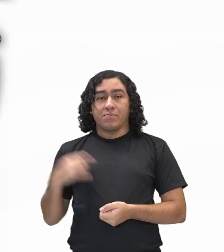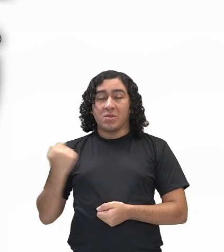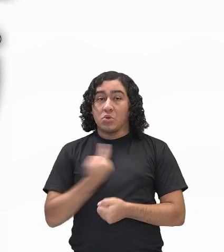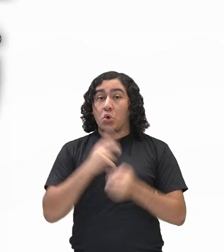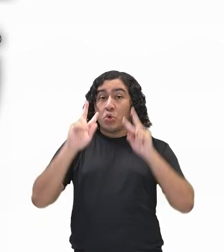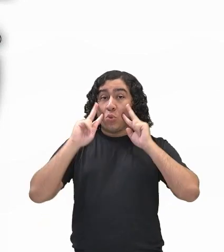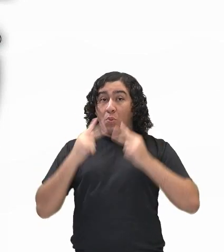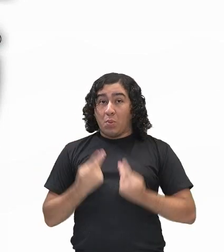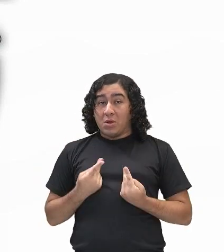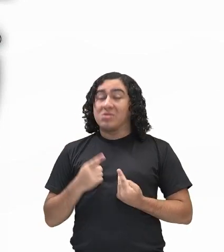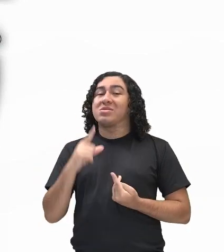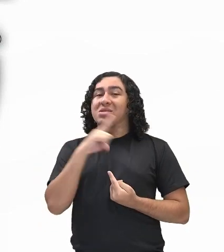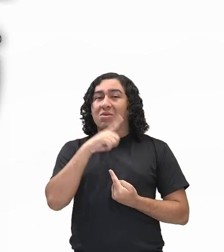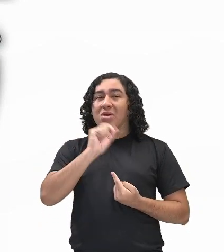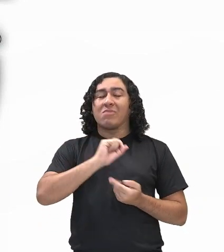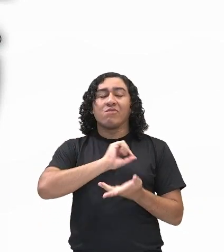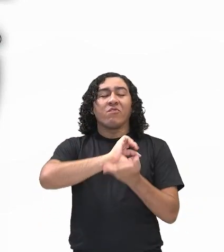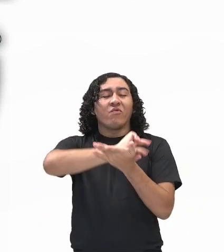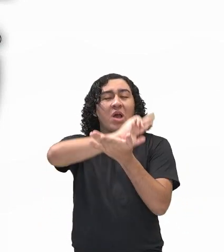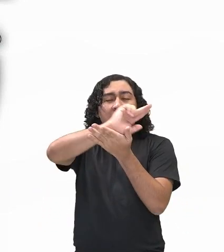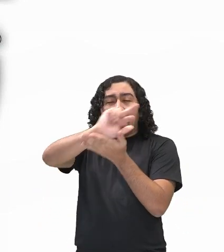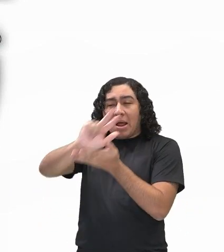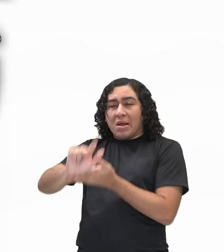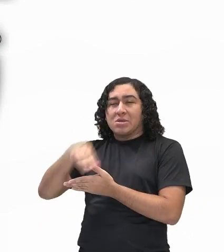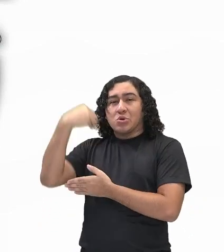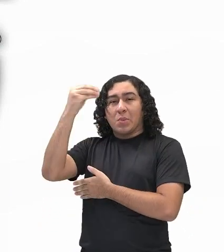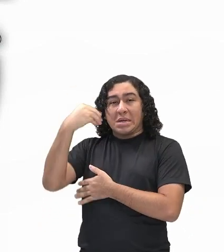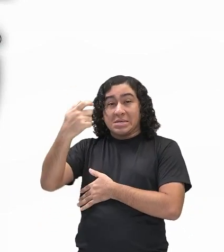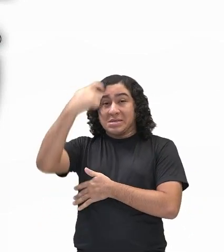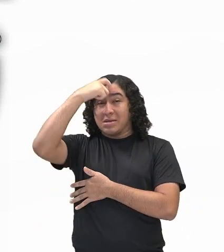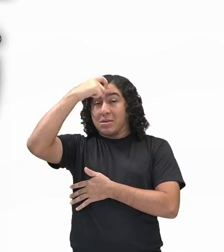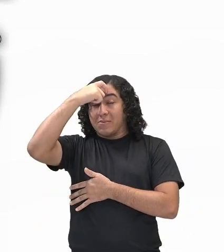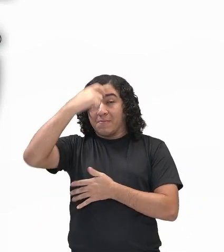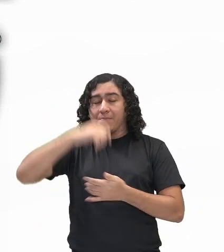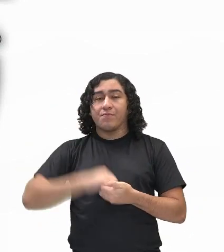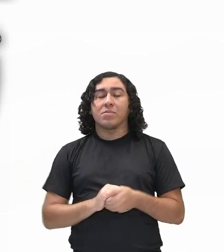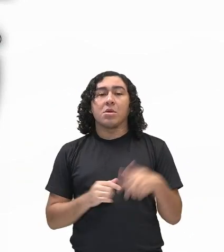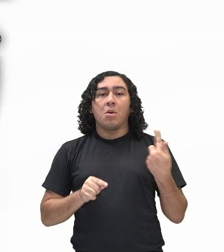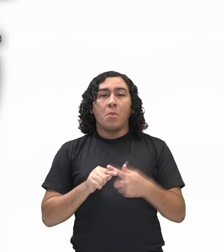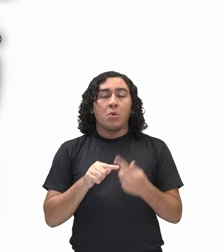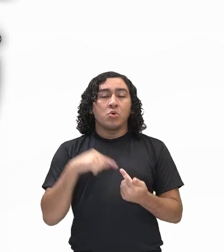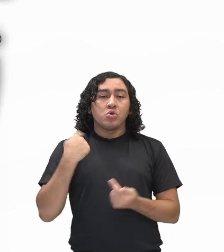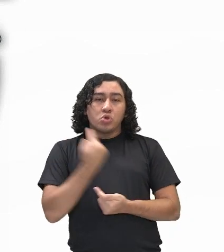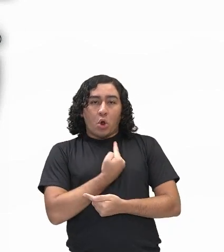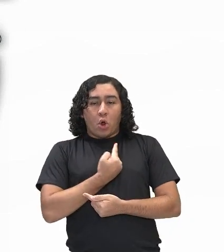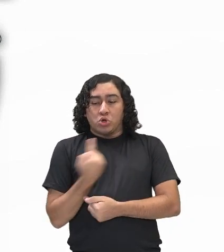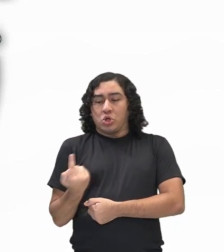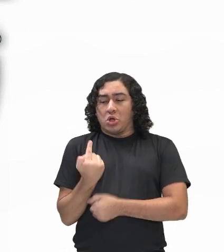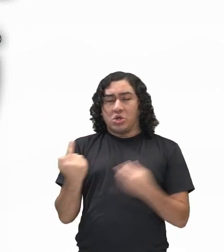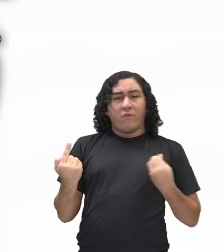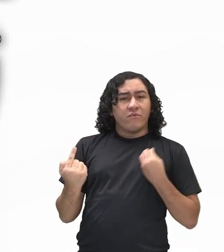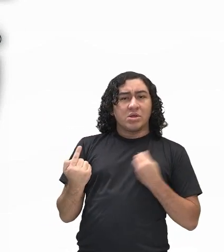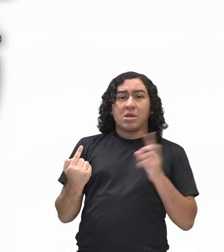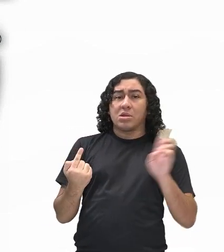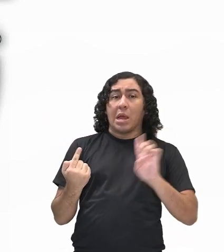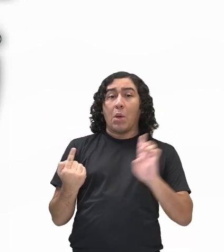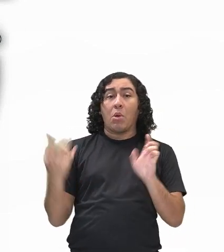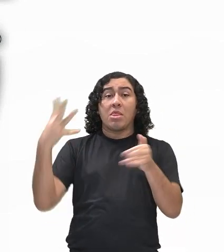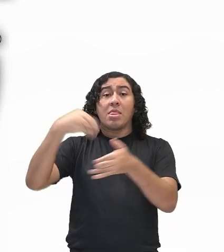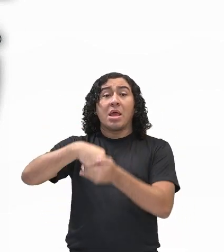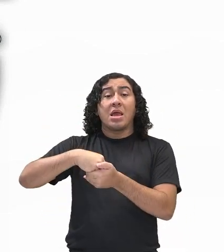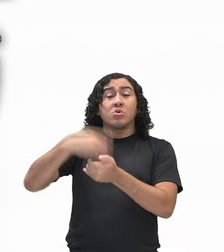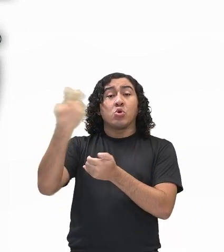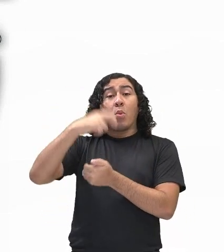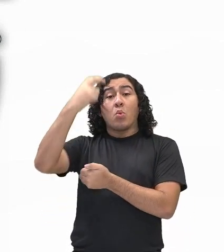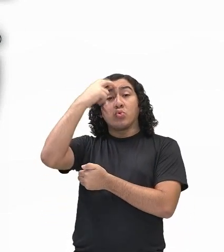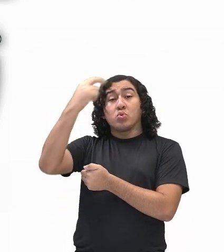somos marcados muito por tudo isso. Por quê? Porque nós não estamos sozinhos, nós estamos dentro de uma cultura, nós nascemos